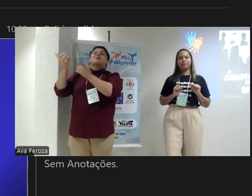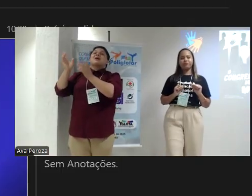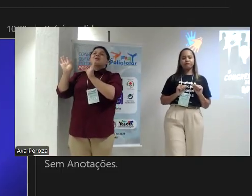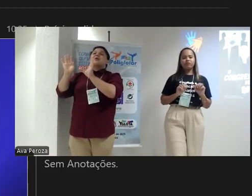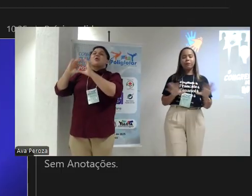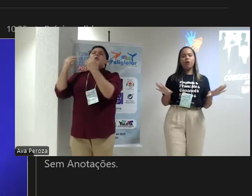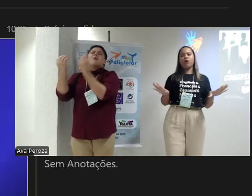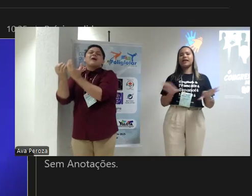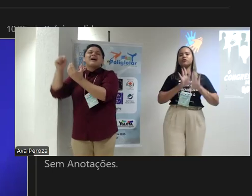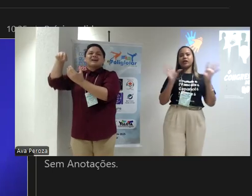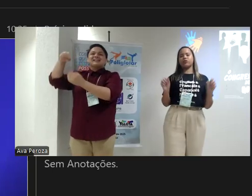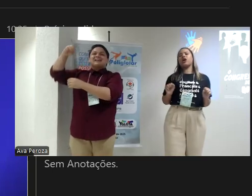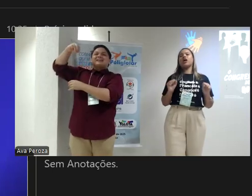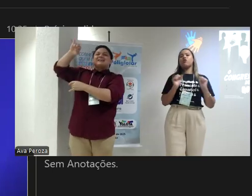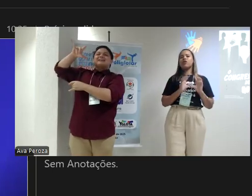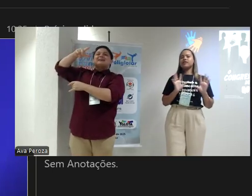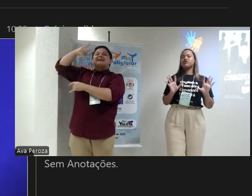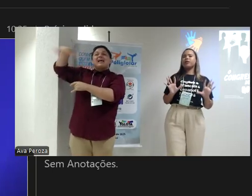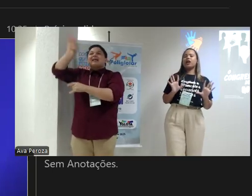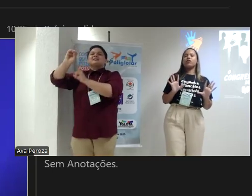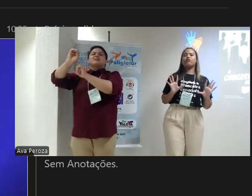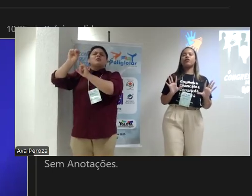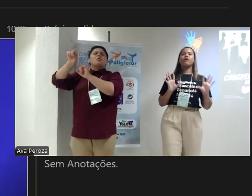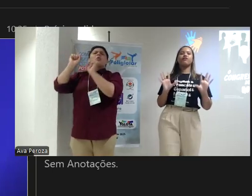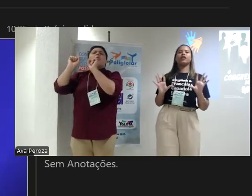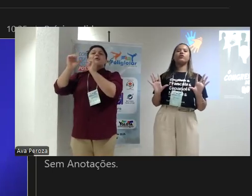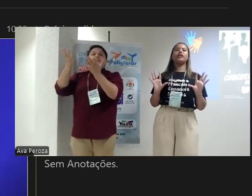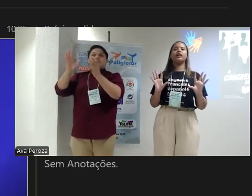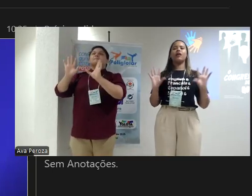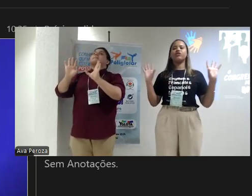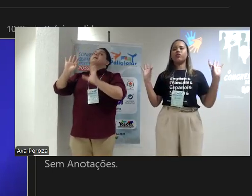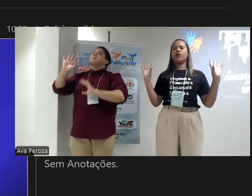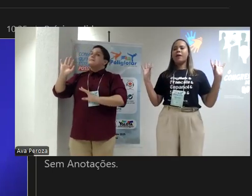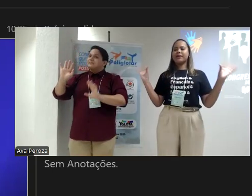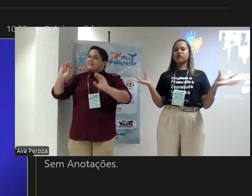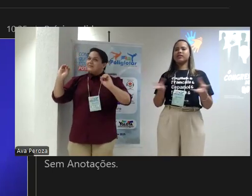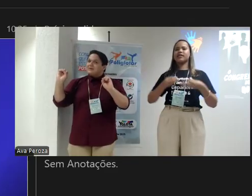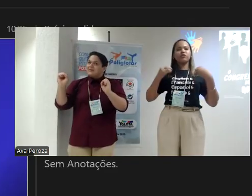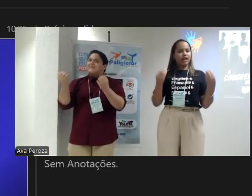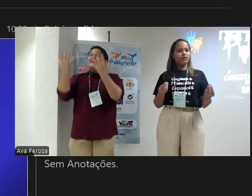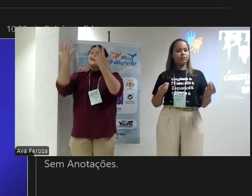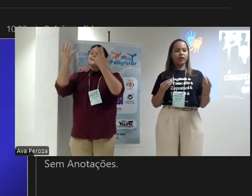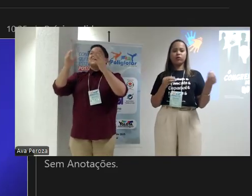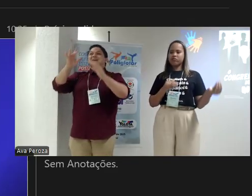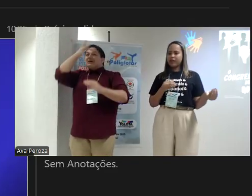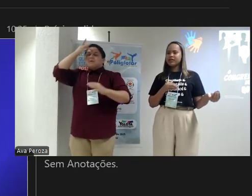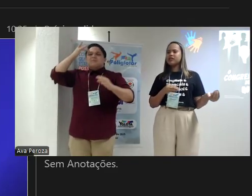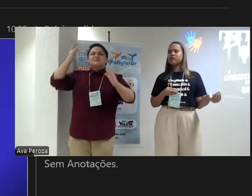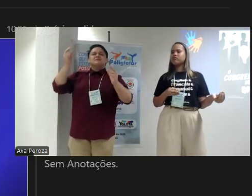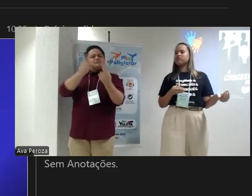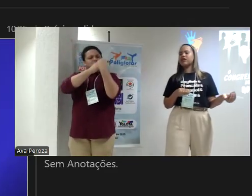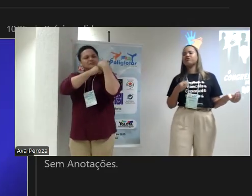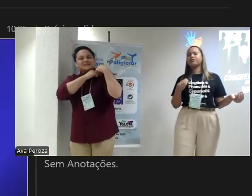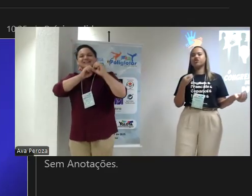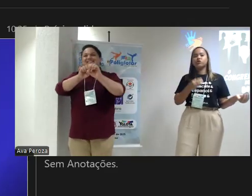Milão? Bom, resumindo, o Congresso de Milão foi um evento que reuniu pessoas responsáveis pelo